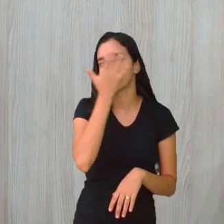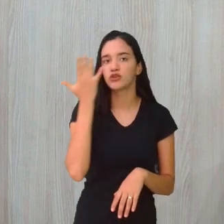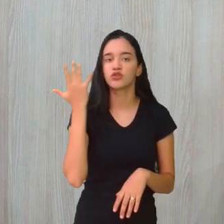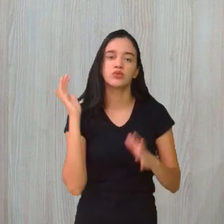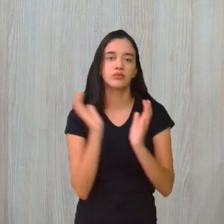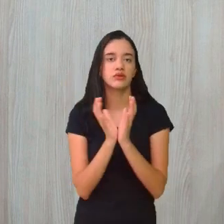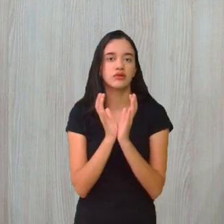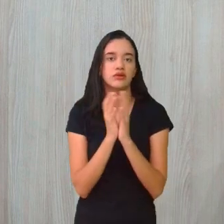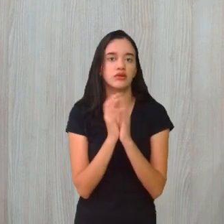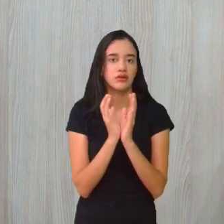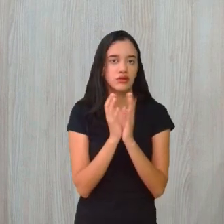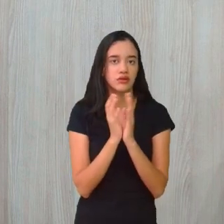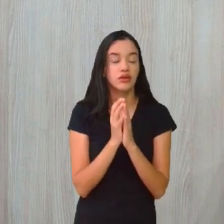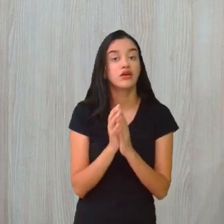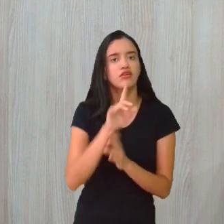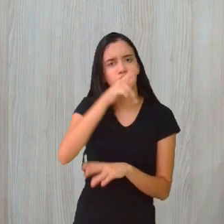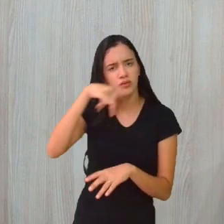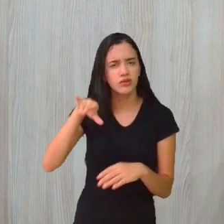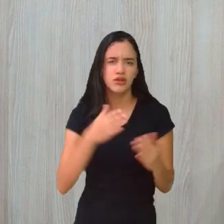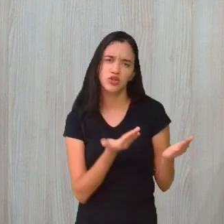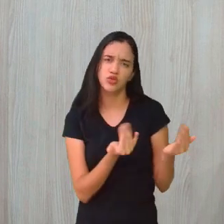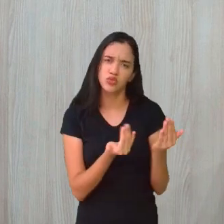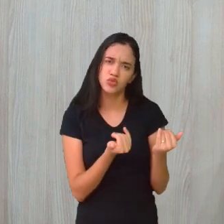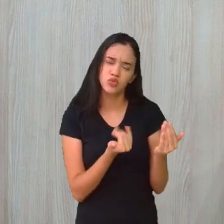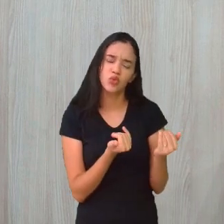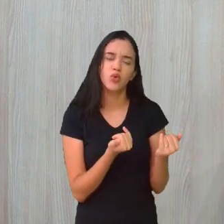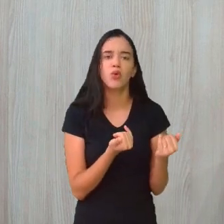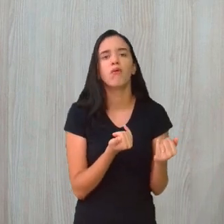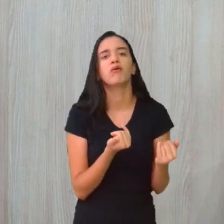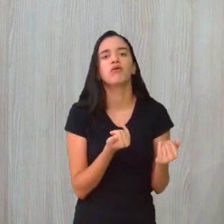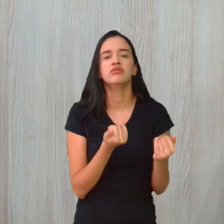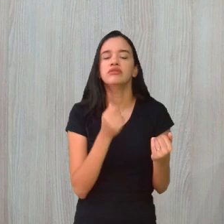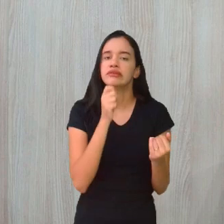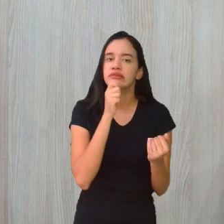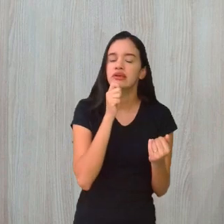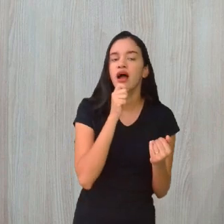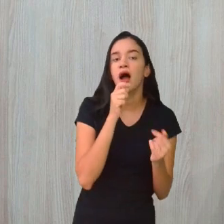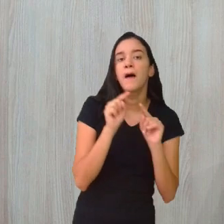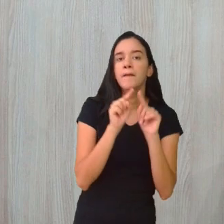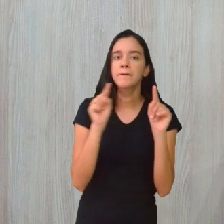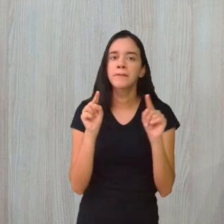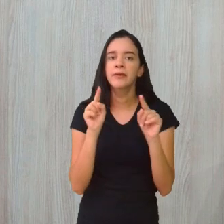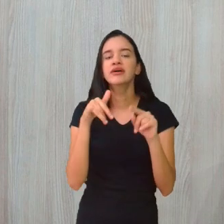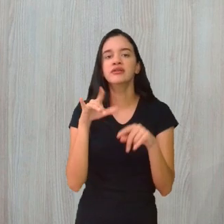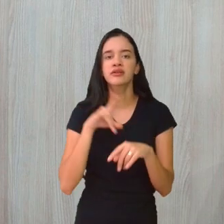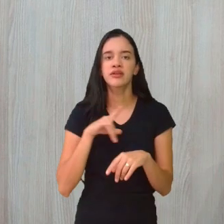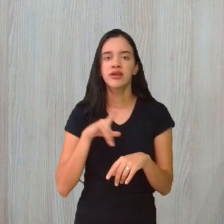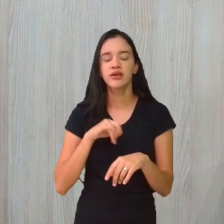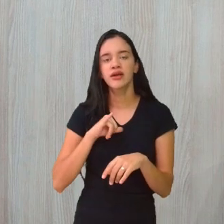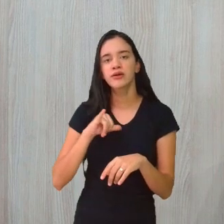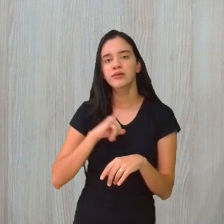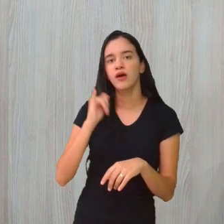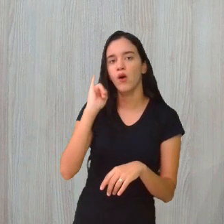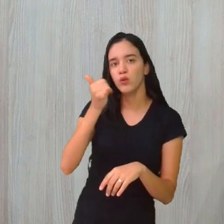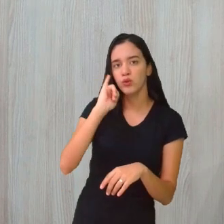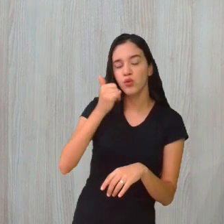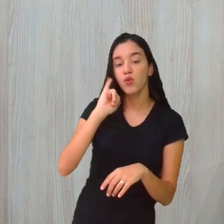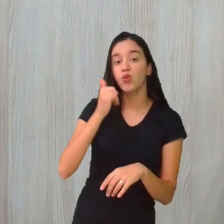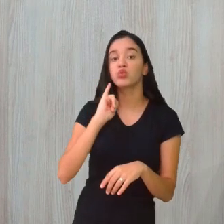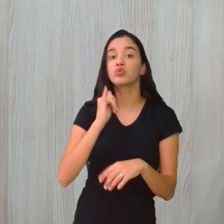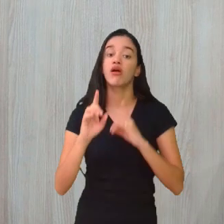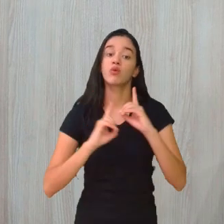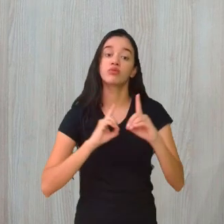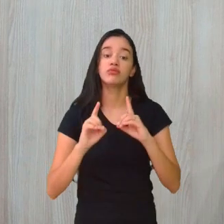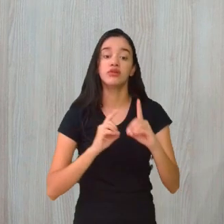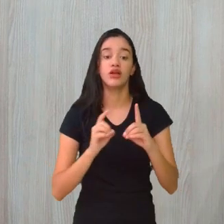que é brilhante. Acho que vocês são muito novinhos ainda para ler realmente Osman Lins, mas tem um conto dele que é um diálogo entre